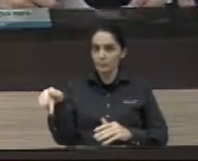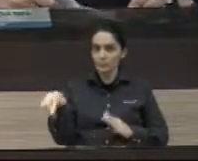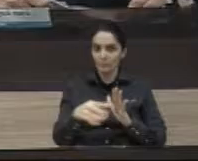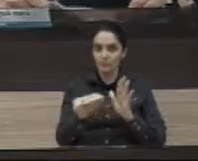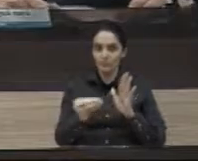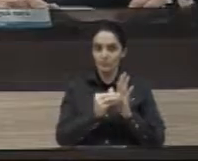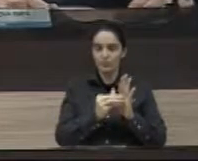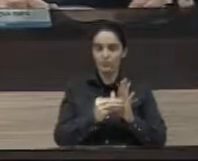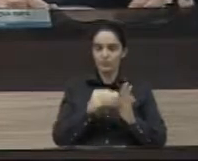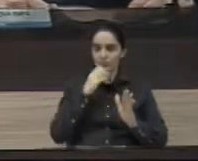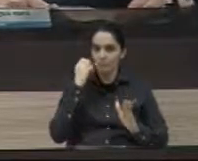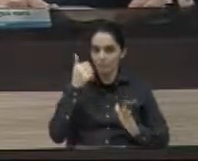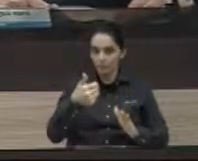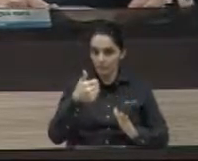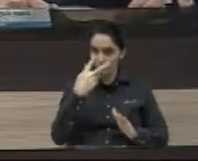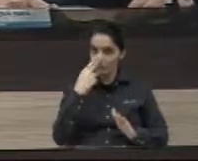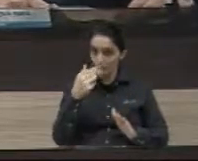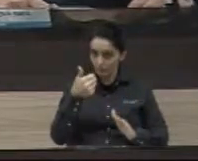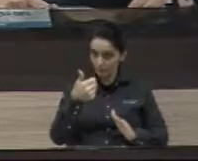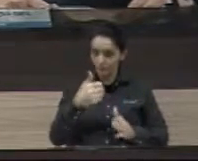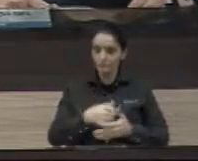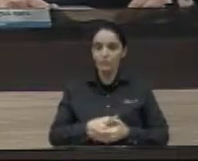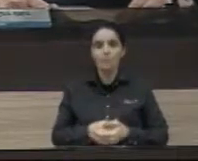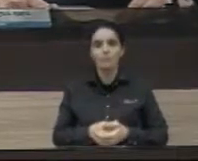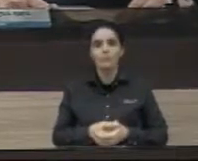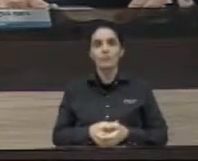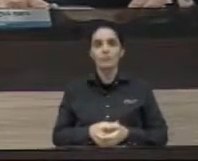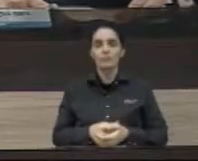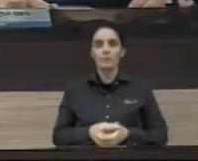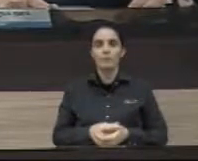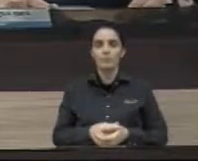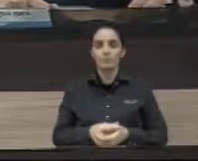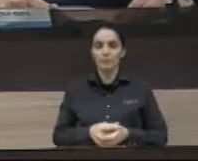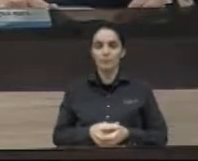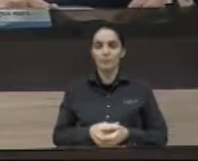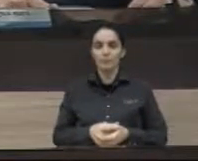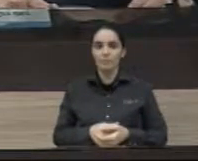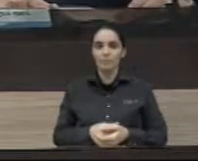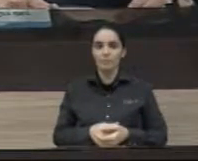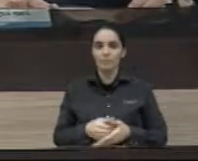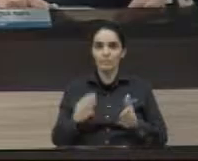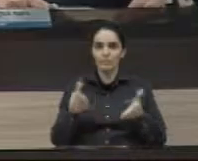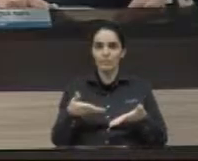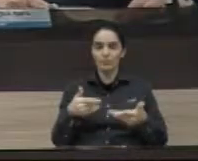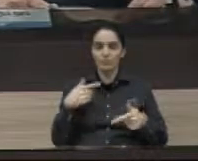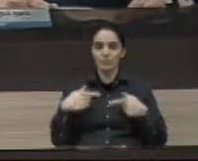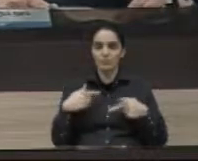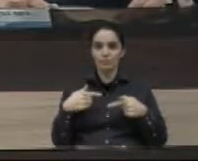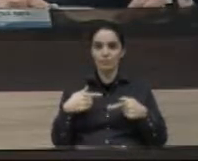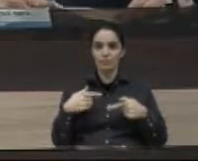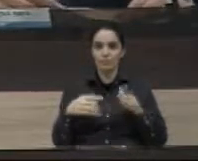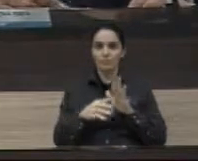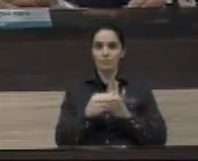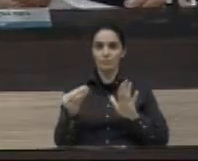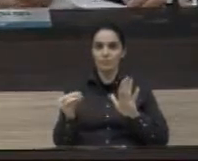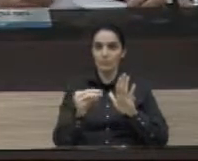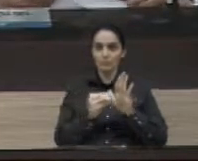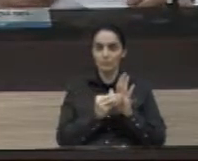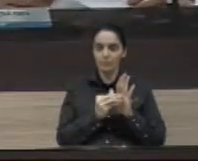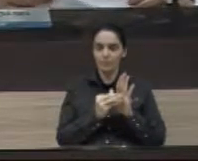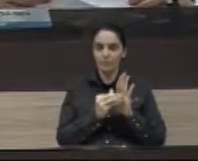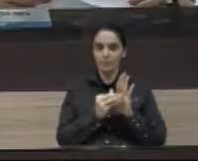com parecer favorável e uma com parecer contrário. Está em discussão as